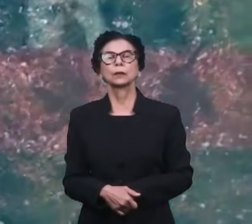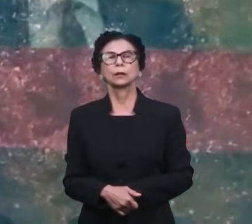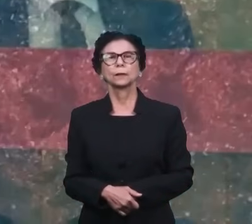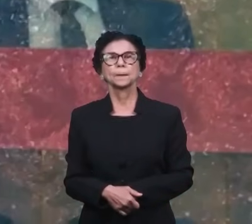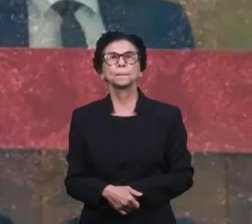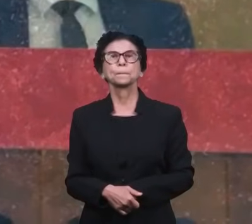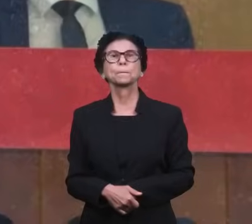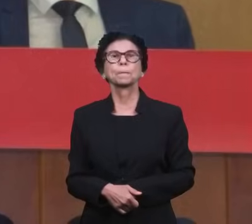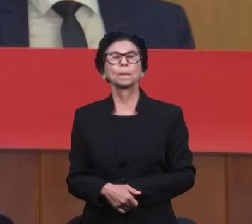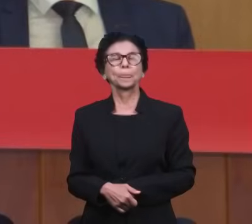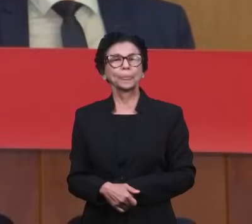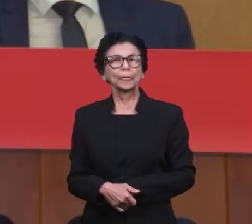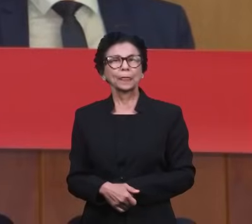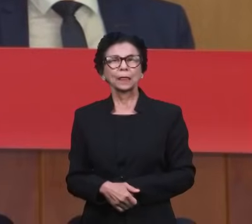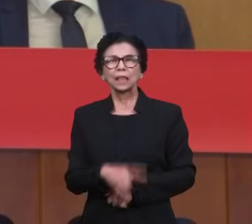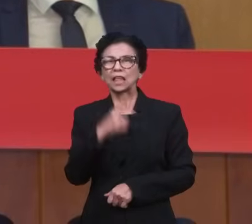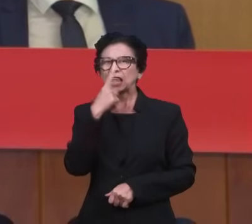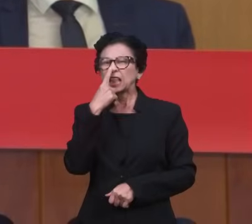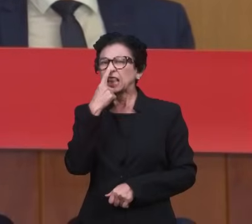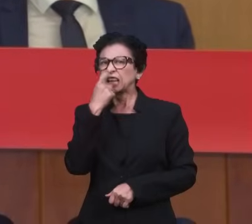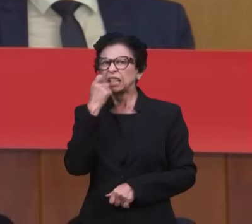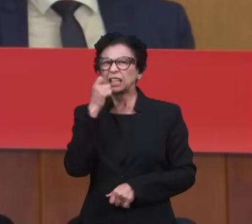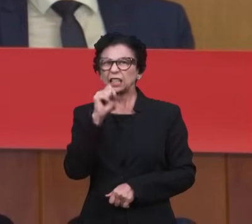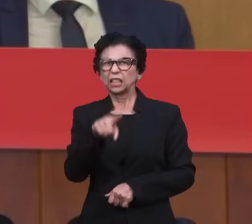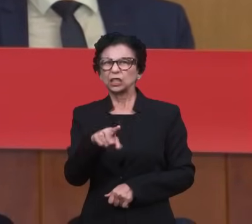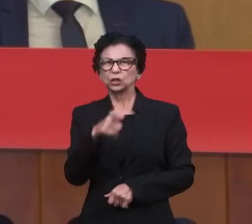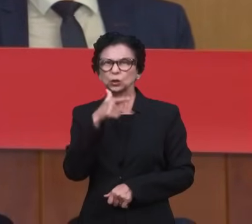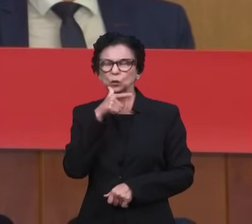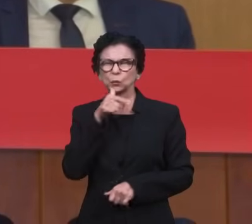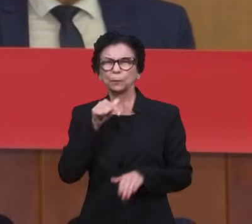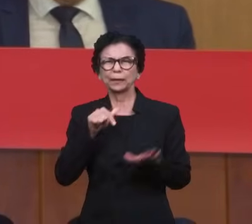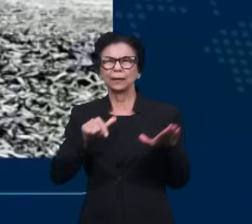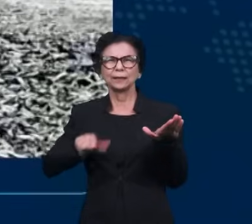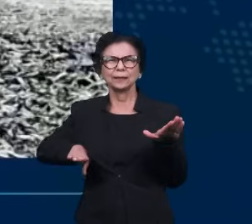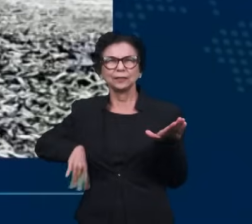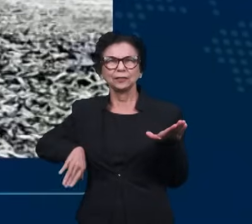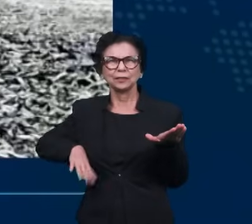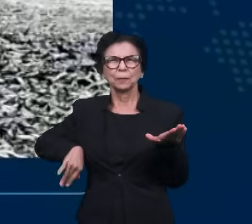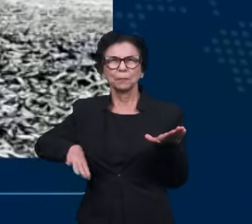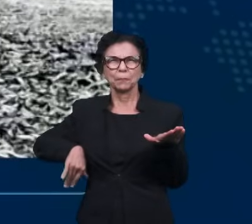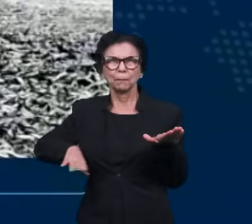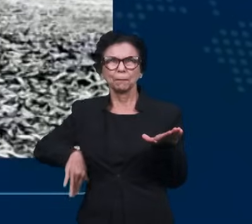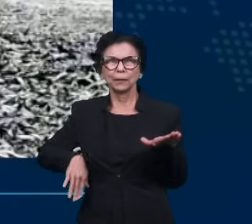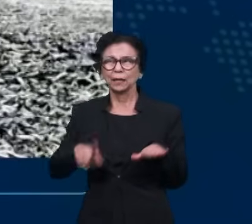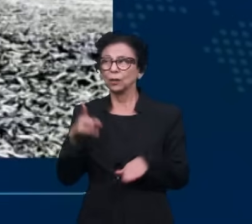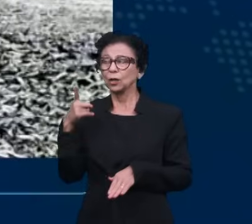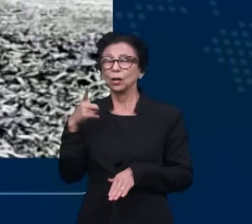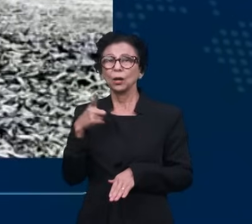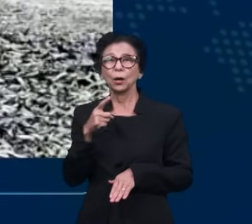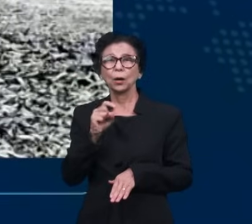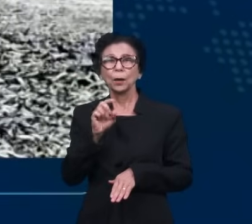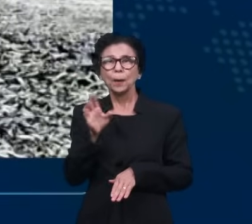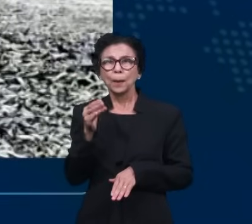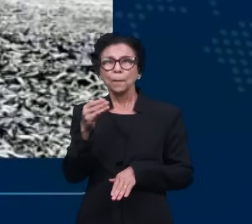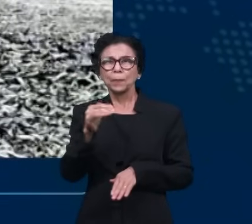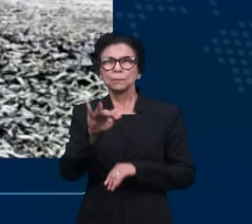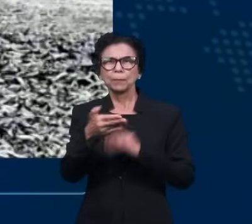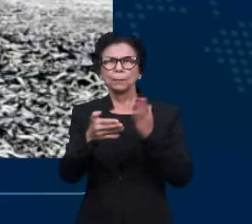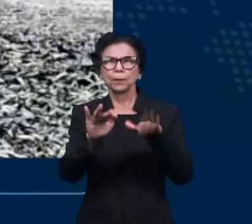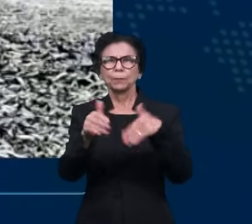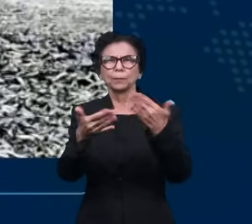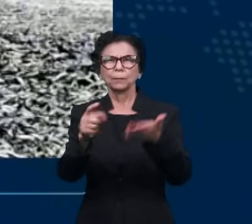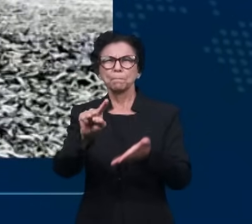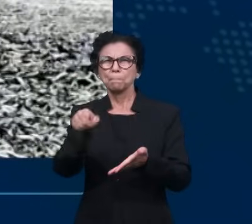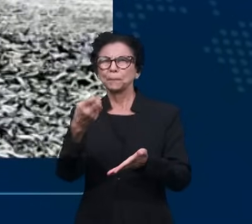Lixo no mar, praia amanhece coberta por milhares de peixes mortos no Japão. O portal Terra nos